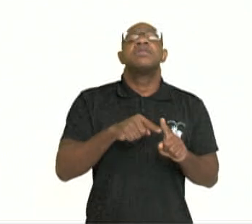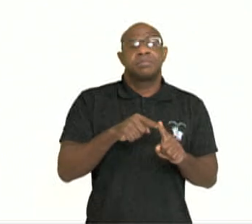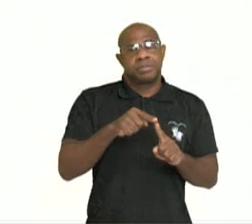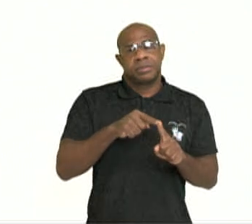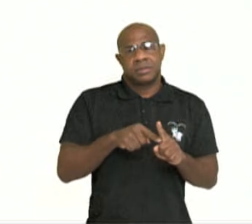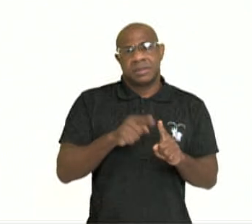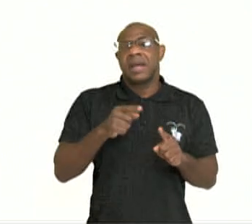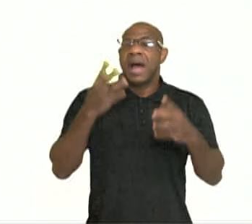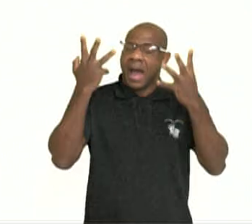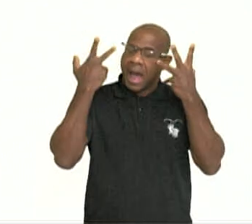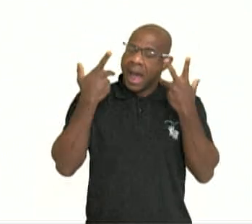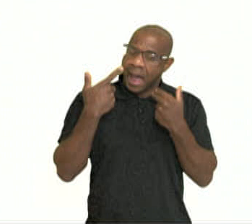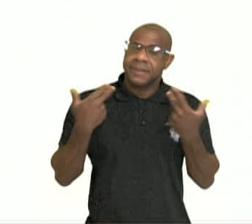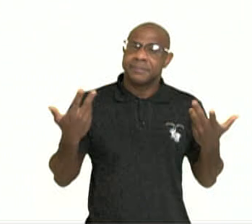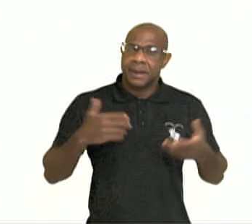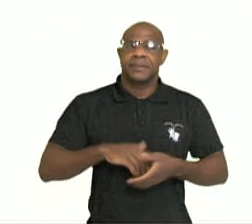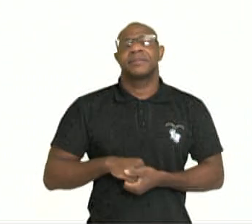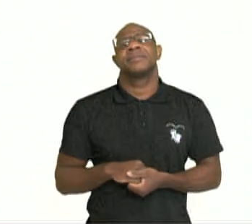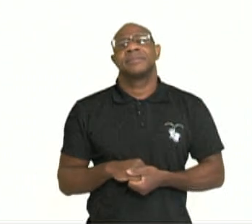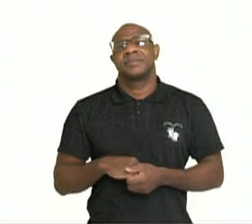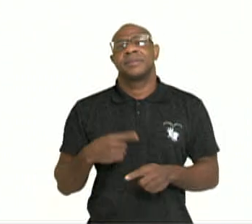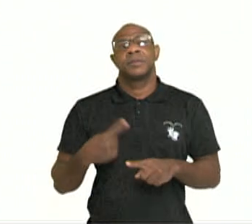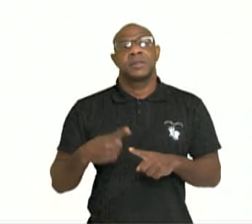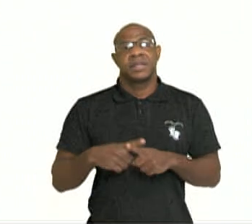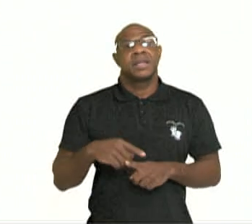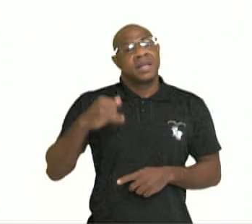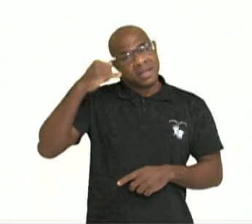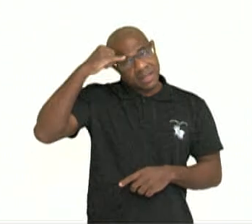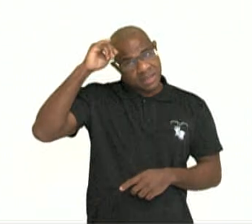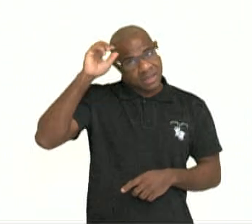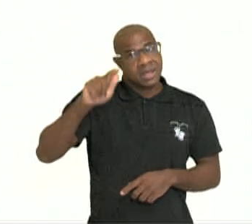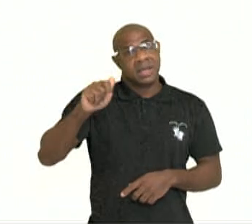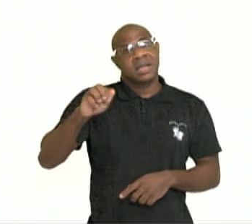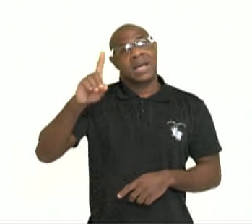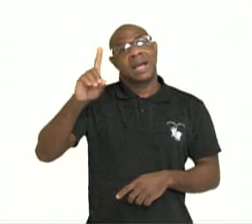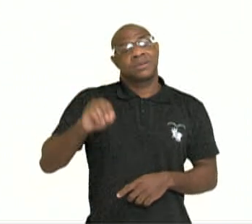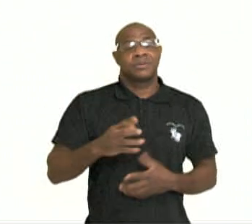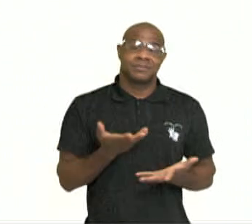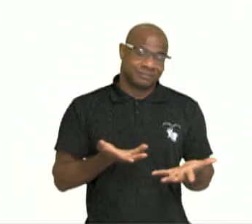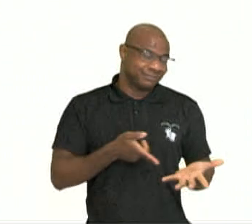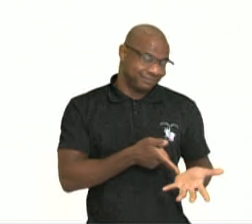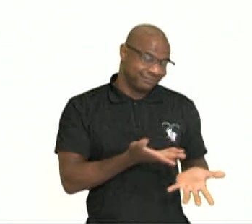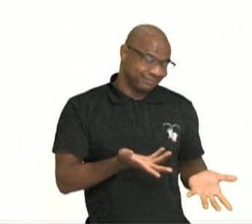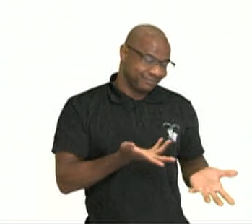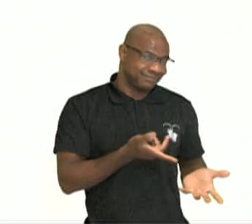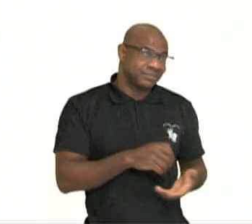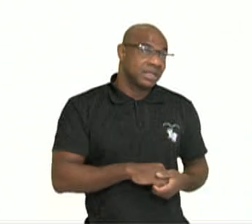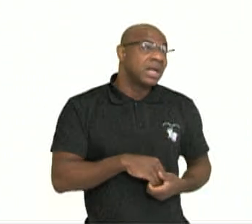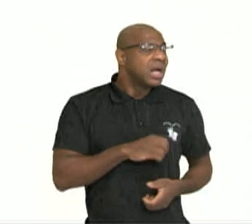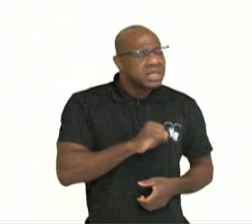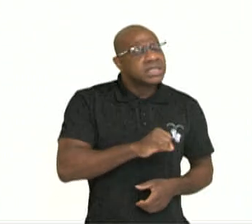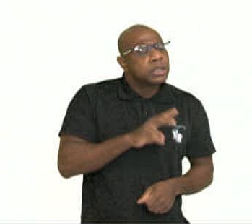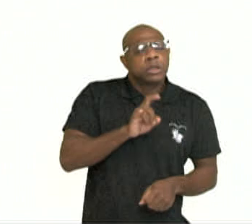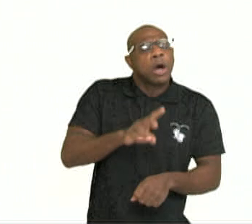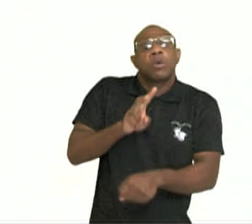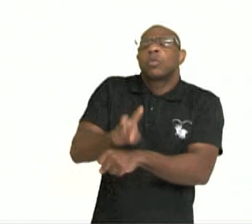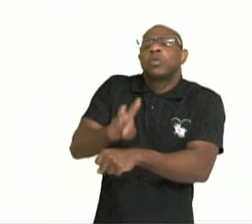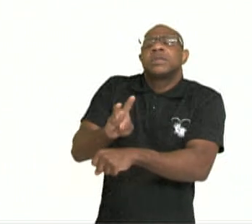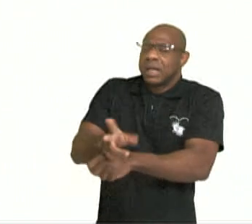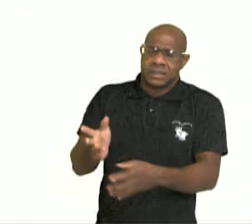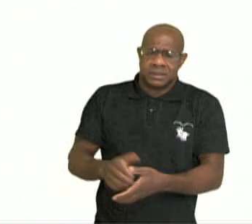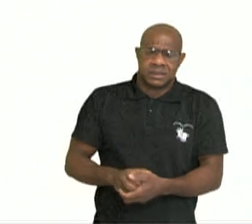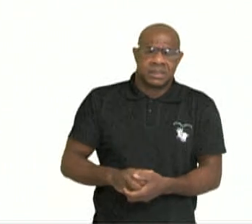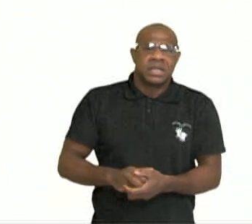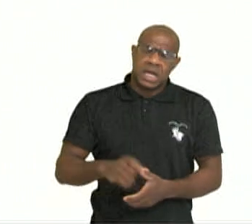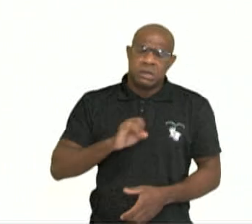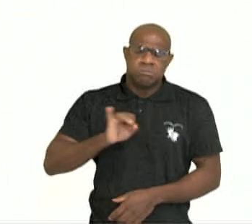Animal. Nós estamos falando do gado. Se ele só criasse esse animal para ele ficar ali no ambiente, sem retirar